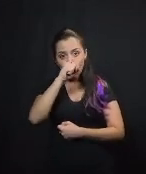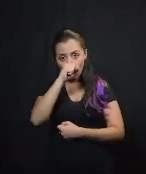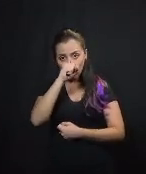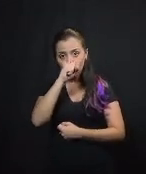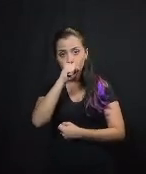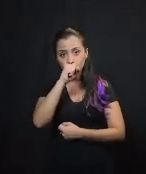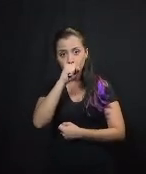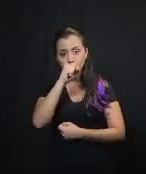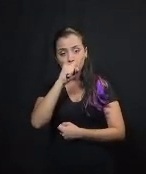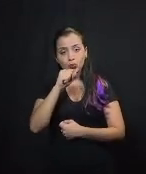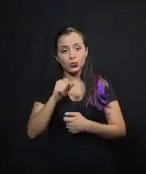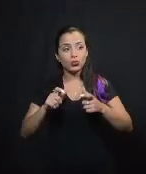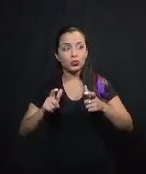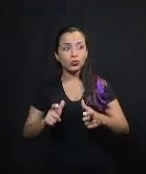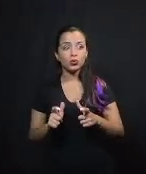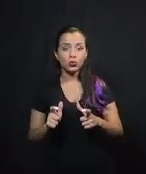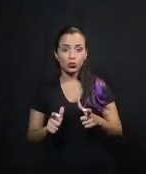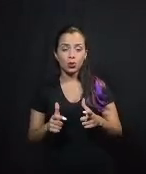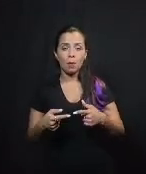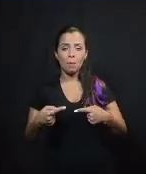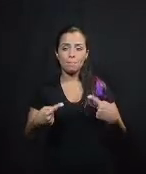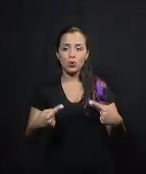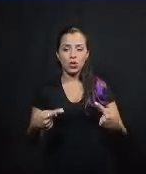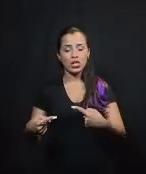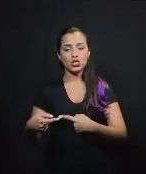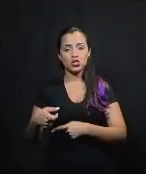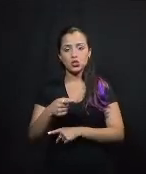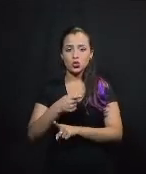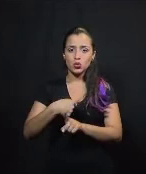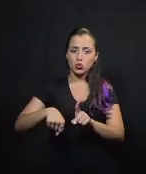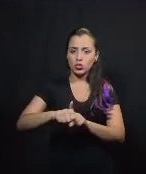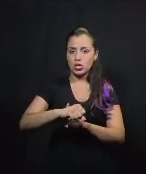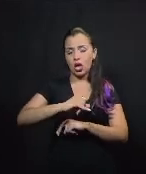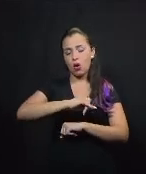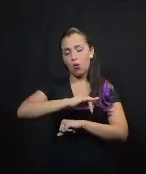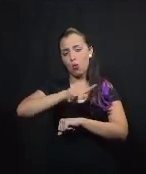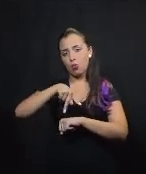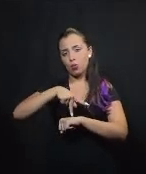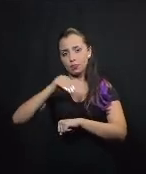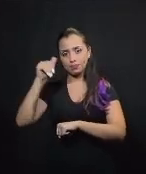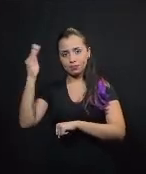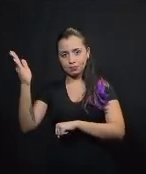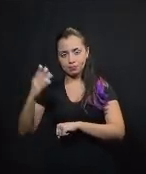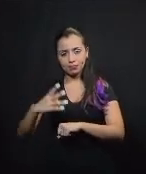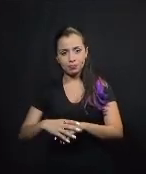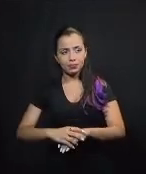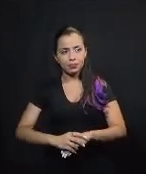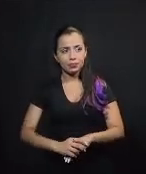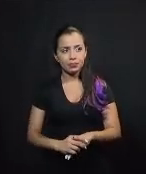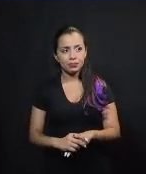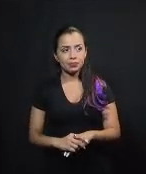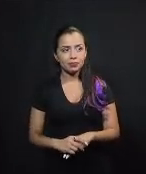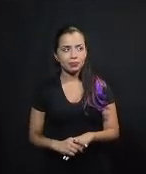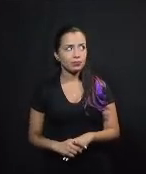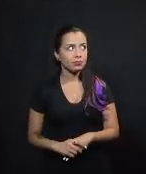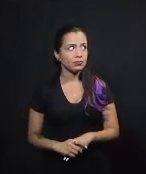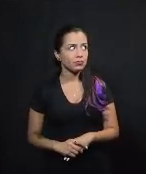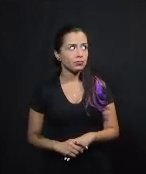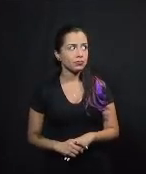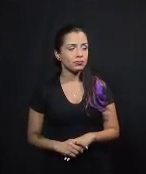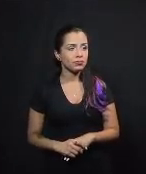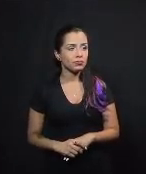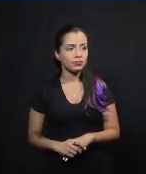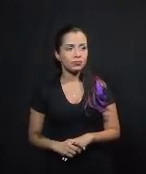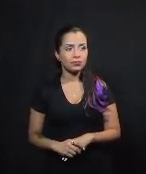no cenário político, social, internacional. Eu acho que eu tenho meia hora, talvez. Não,